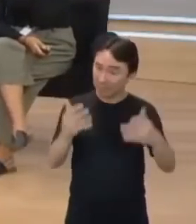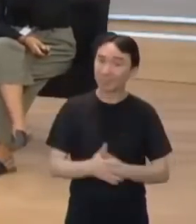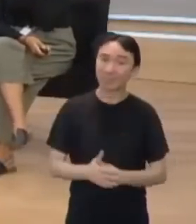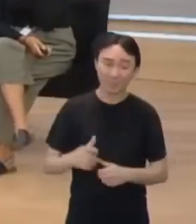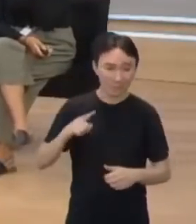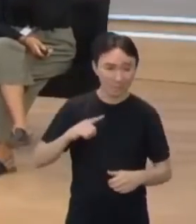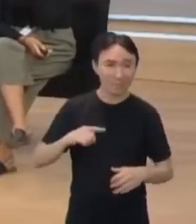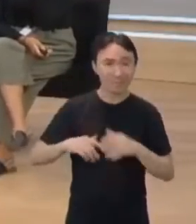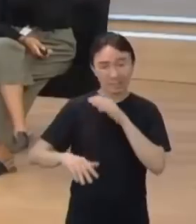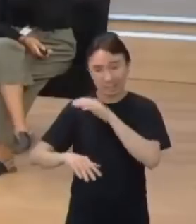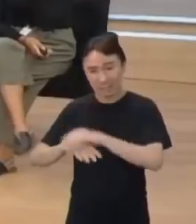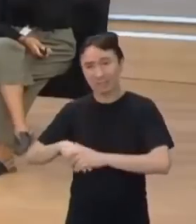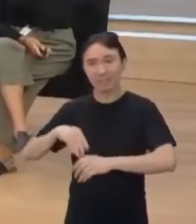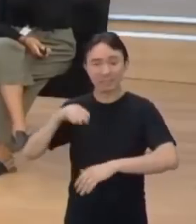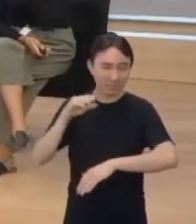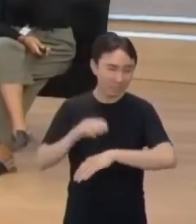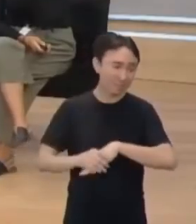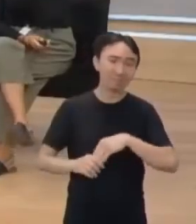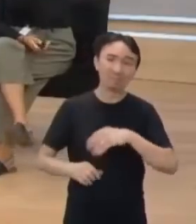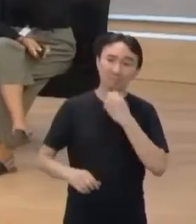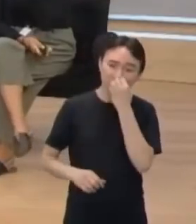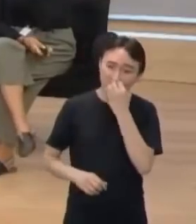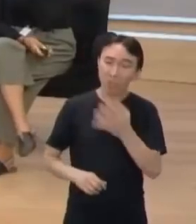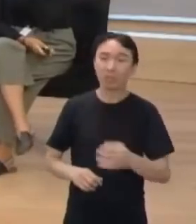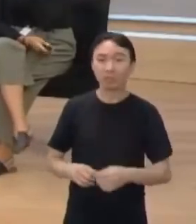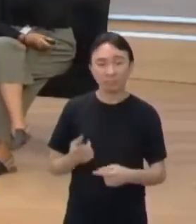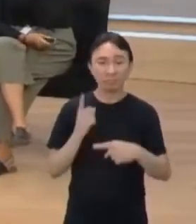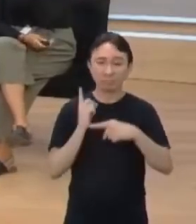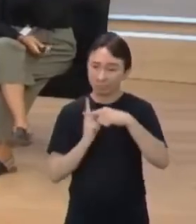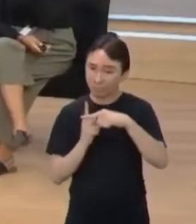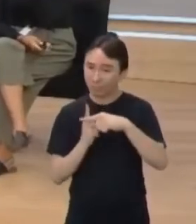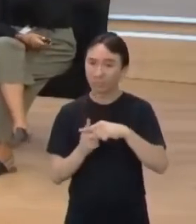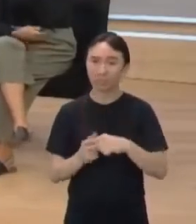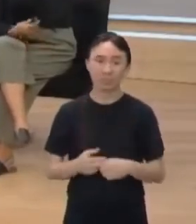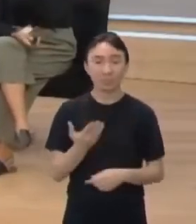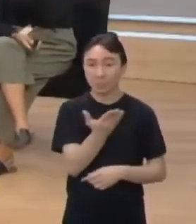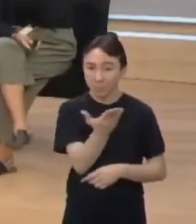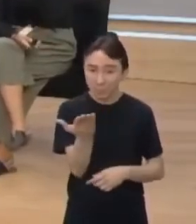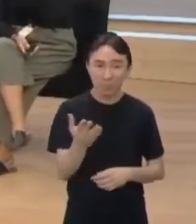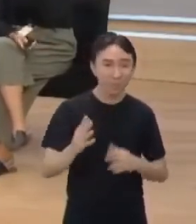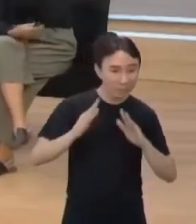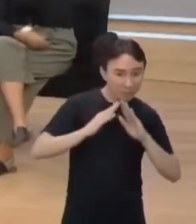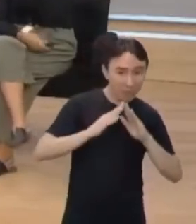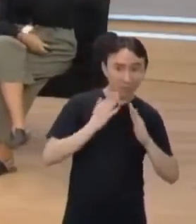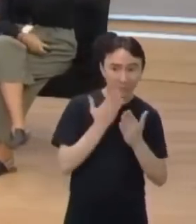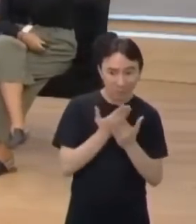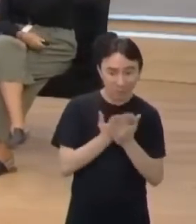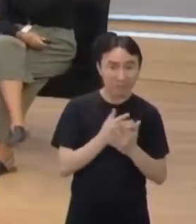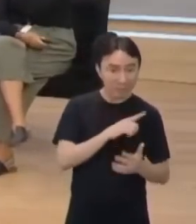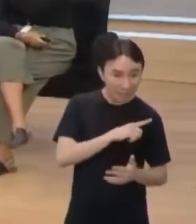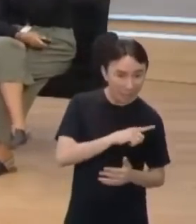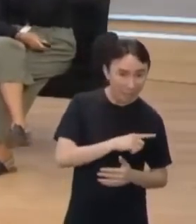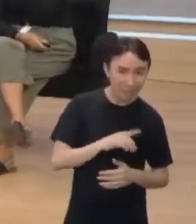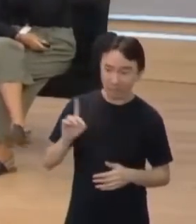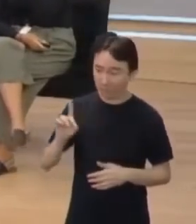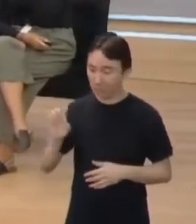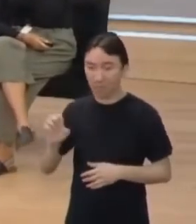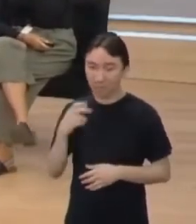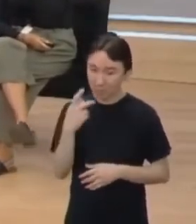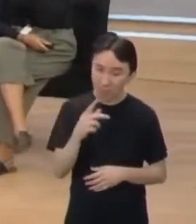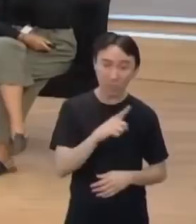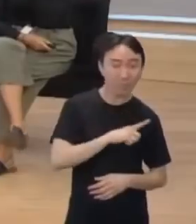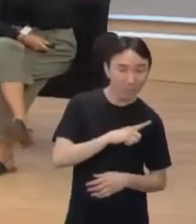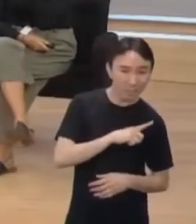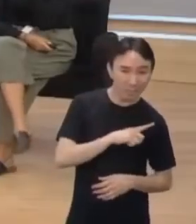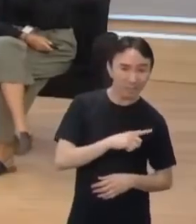práticas muito positivas, e caso na sua escola, né, na diretoria de ensino, tenha práticas, a gente quer receber essas práticas